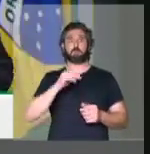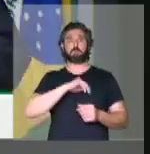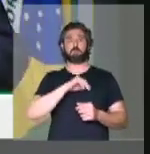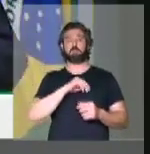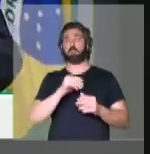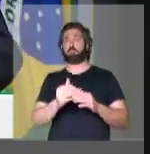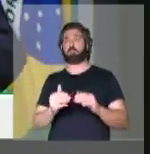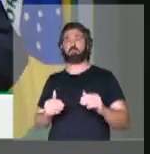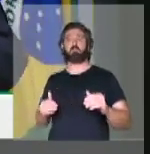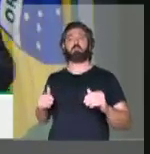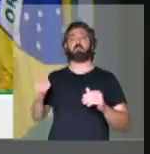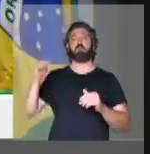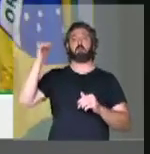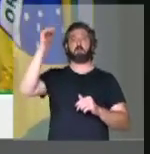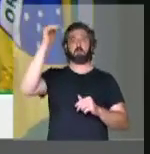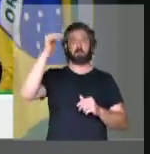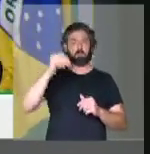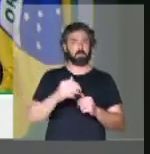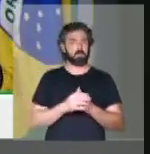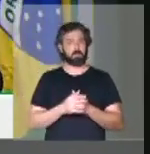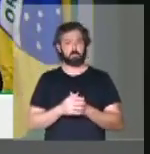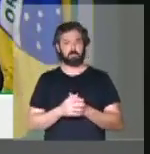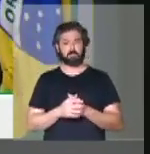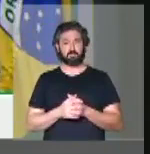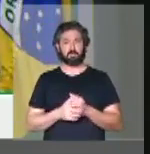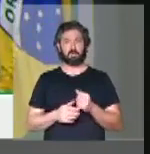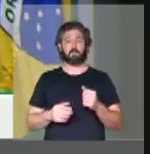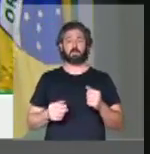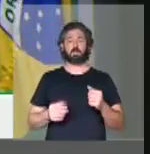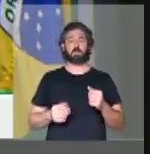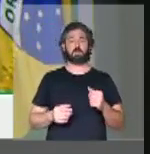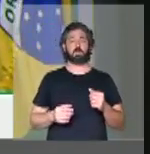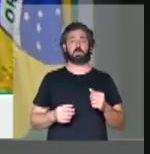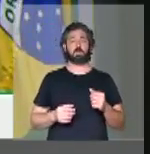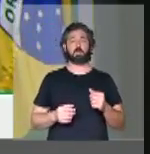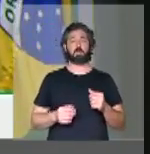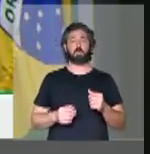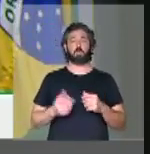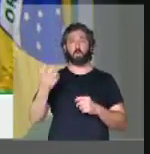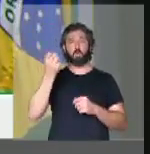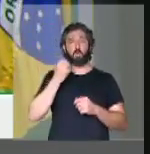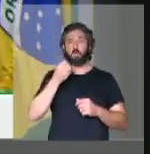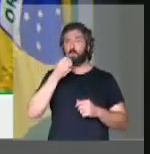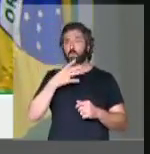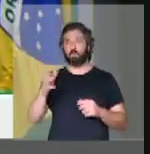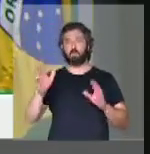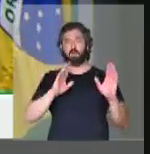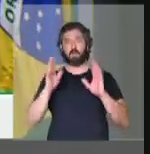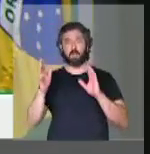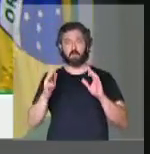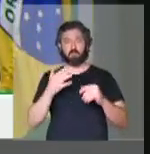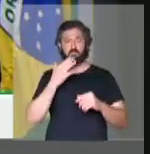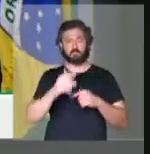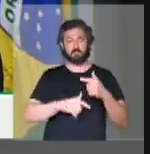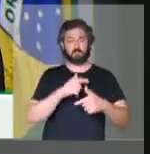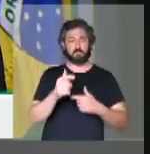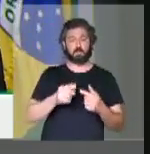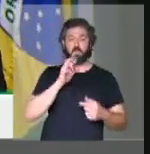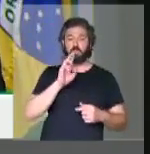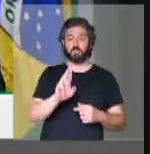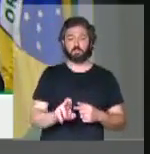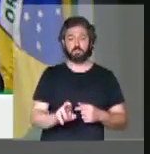salários mensais de 90, 600 mil reais, e dividendos fabulosos, não é? No empoderamento dos trabalhadores,